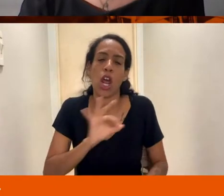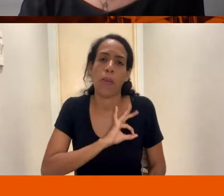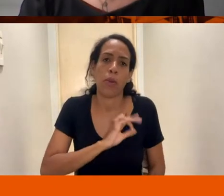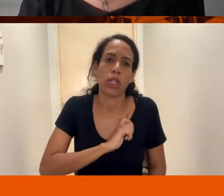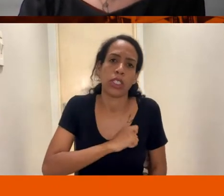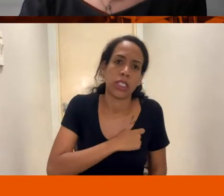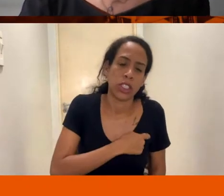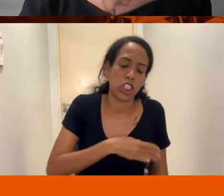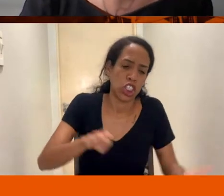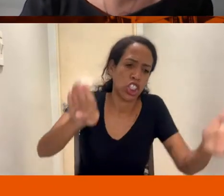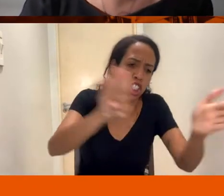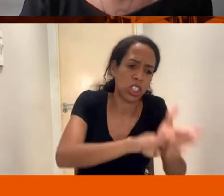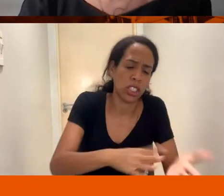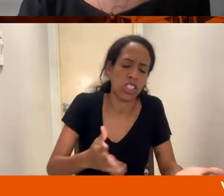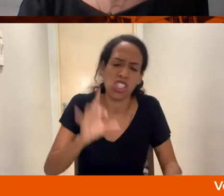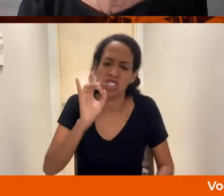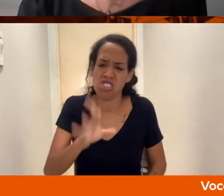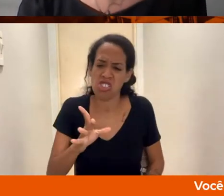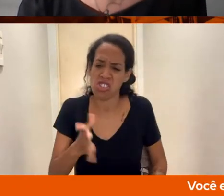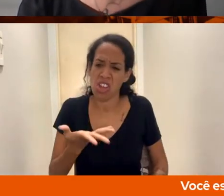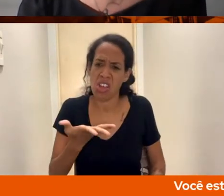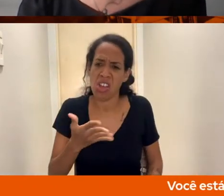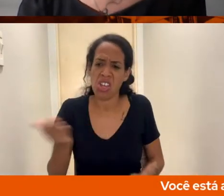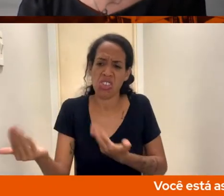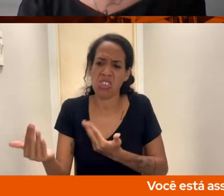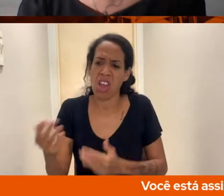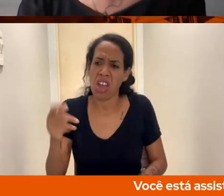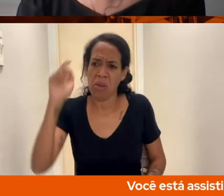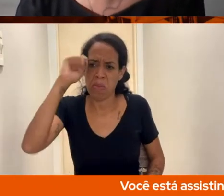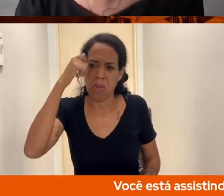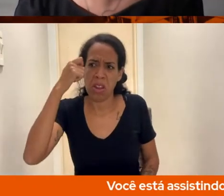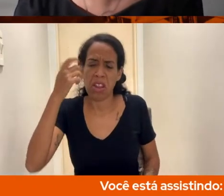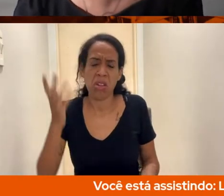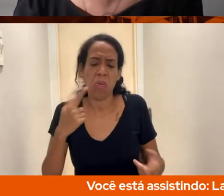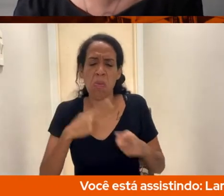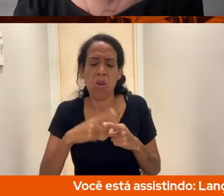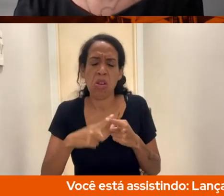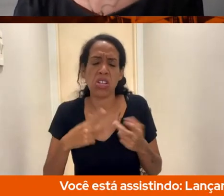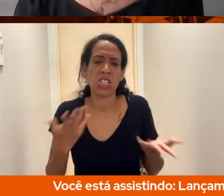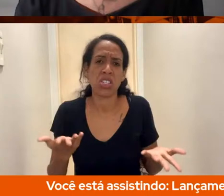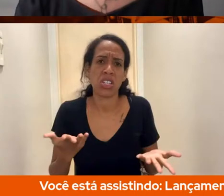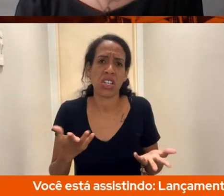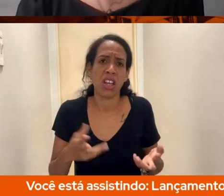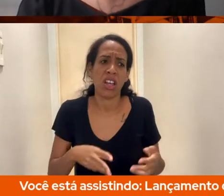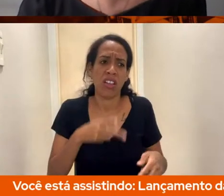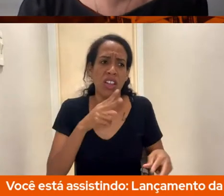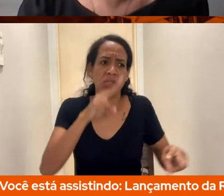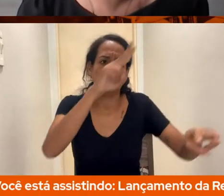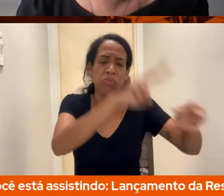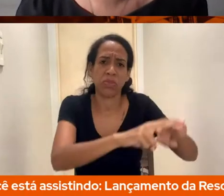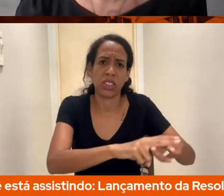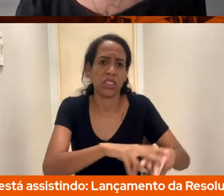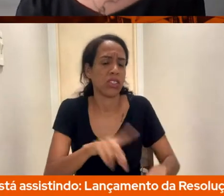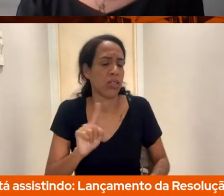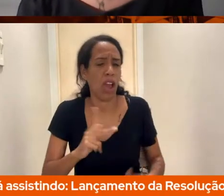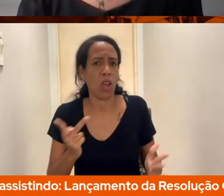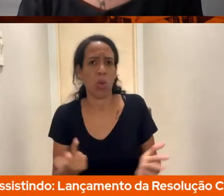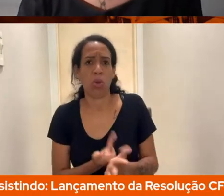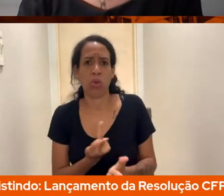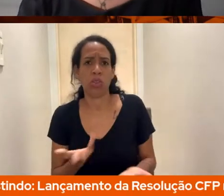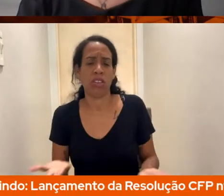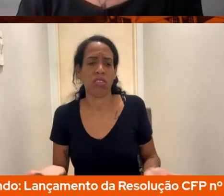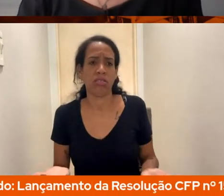polícia, né, e que são inseridos em medidas socioeducativas de privação de liberdade. Isso não é por acaso,